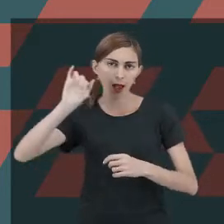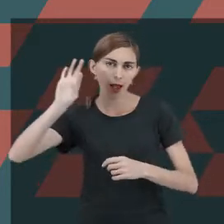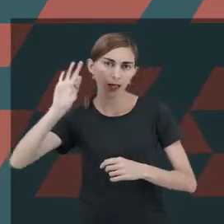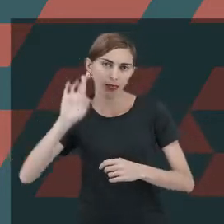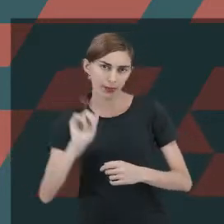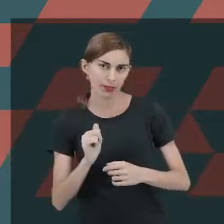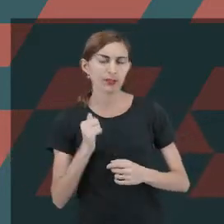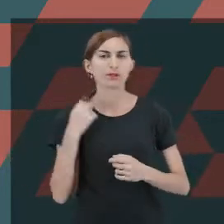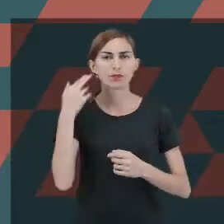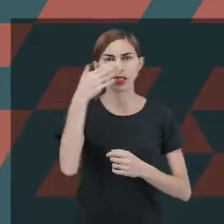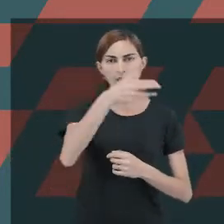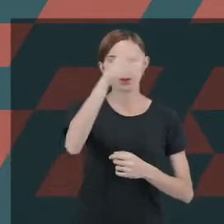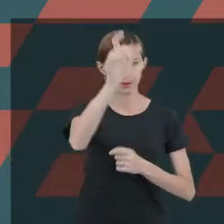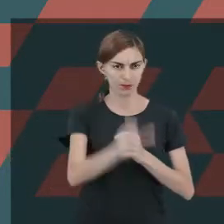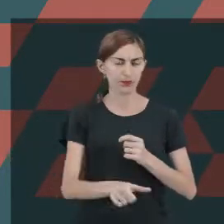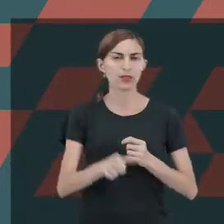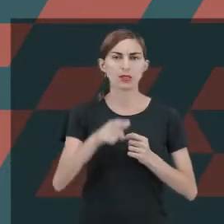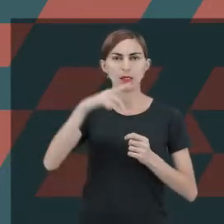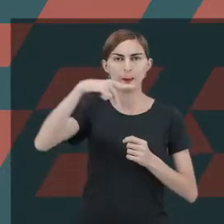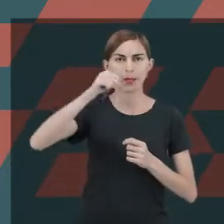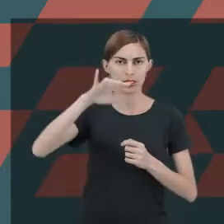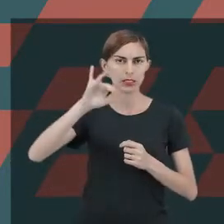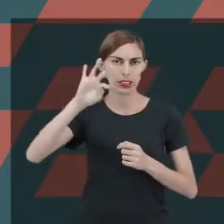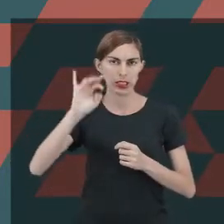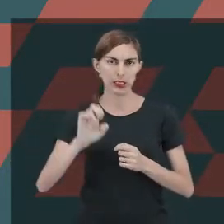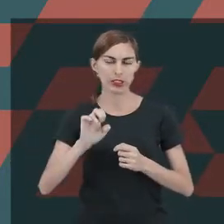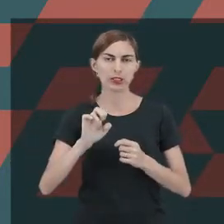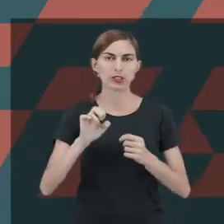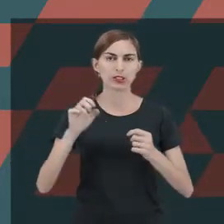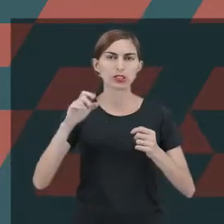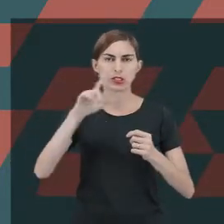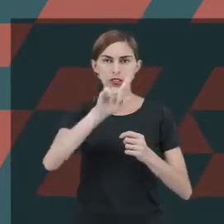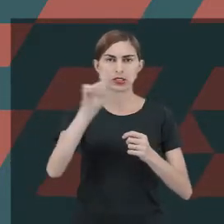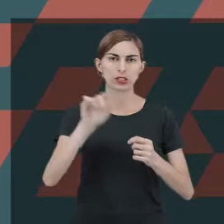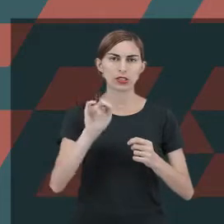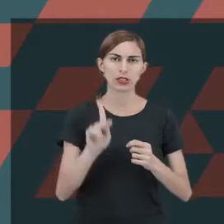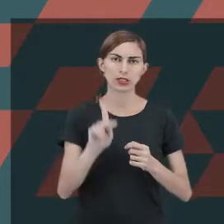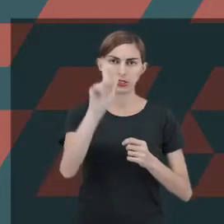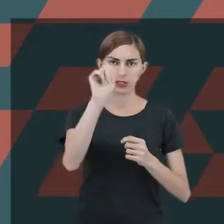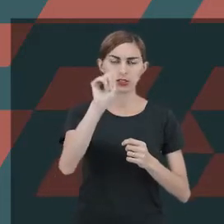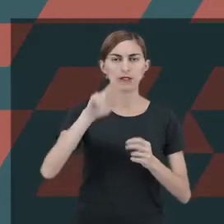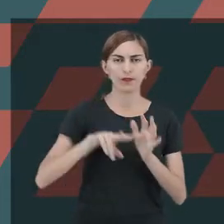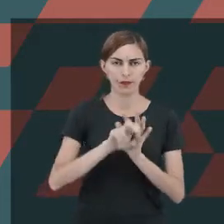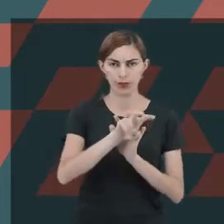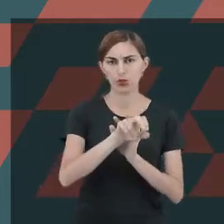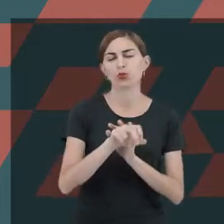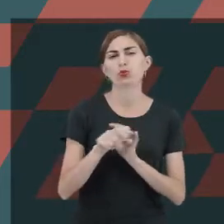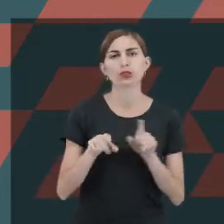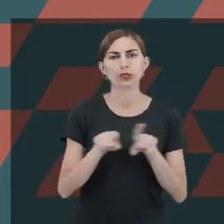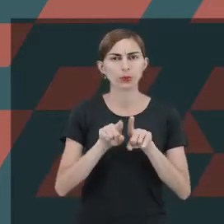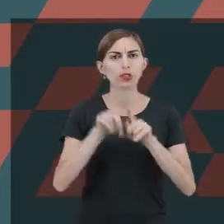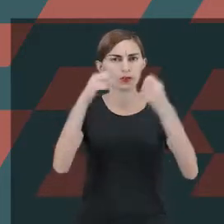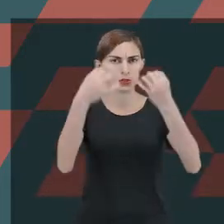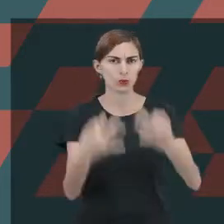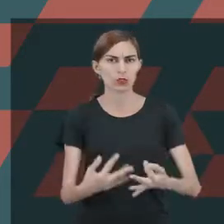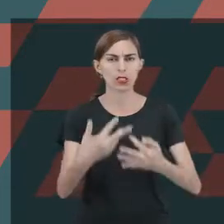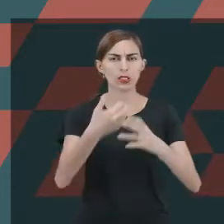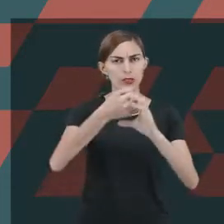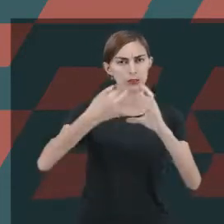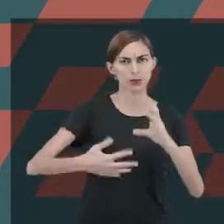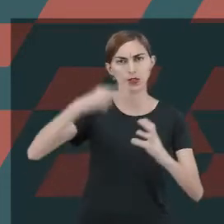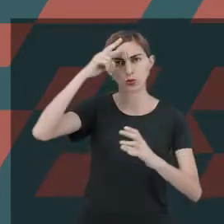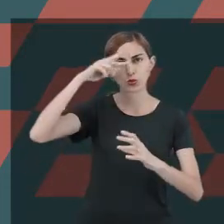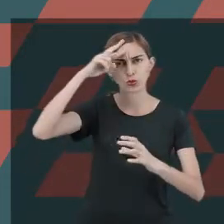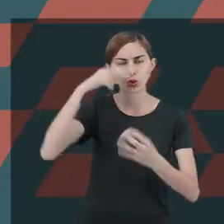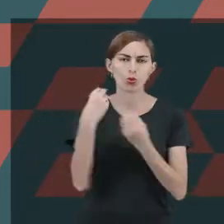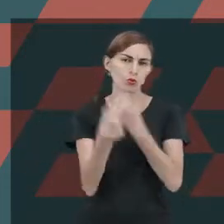síndrome congênita de Zika vírus. Então eu vou falar um pouquinho dessa síndrome. Inicialmente vou falar dos aspectos históricos, falar um pouquinho de como